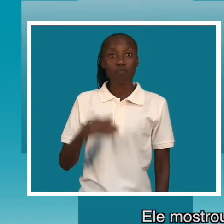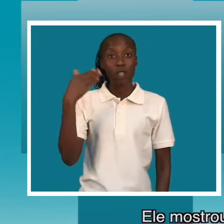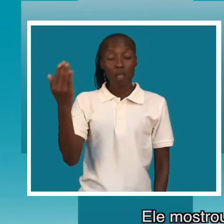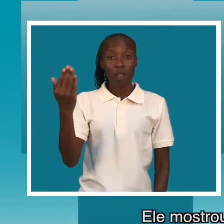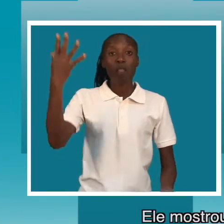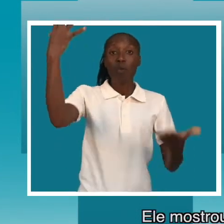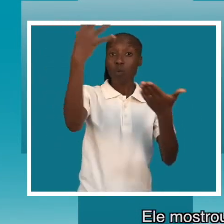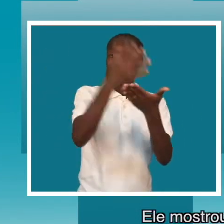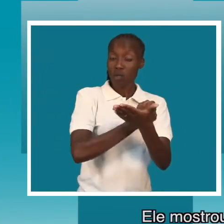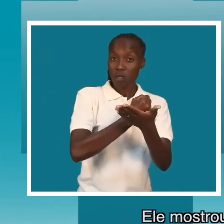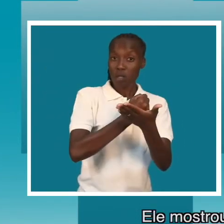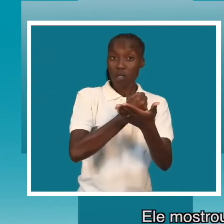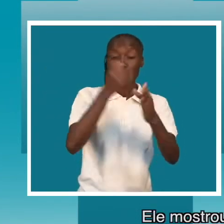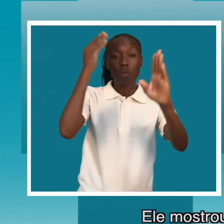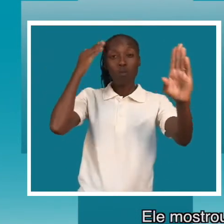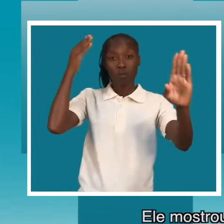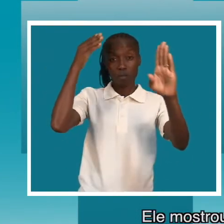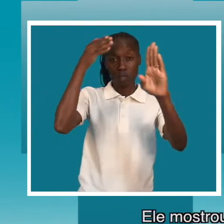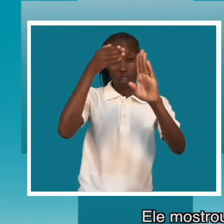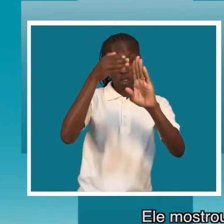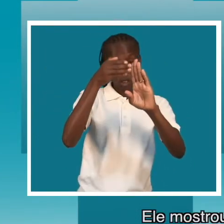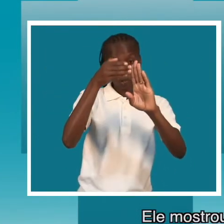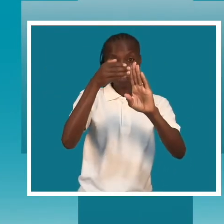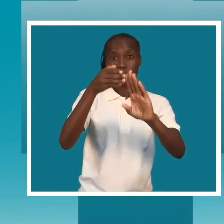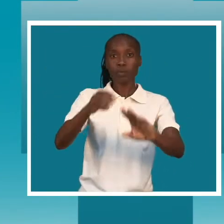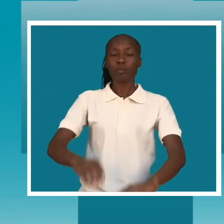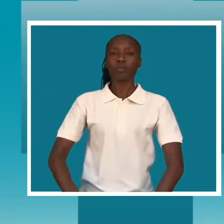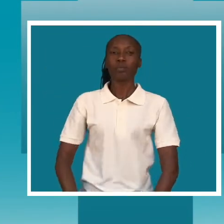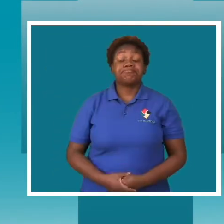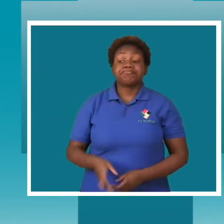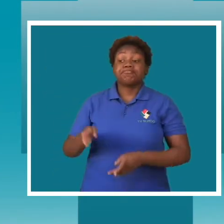mostrou que sabia o que vinha fazer.